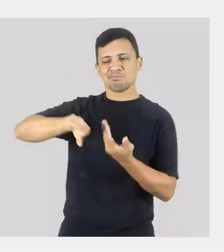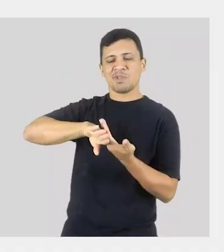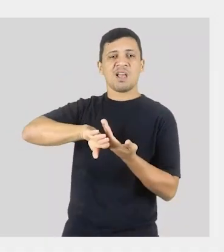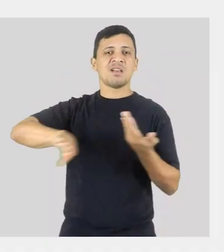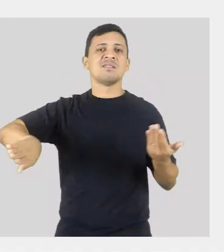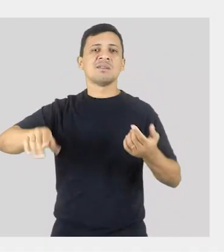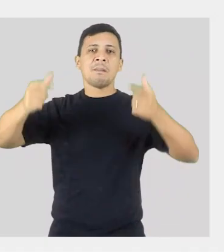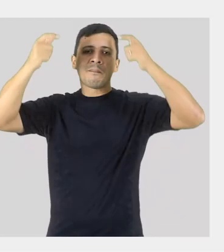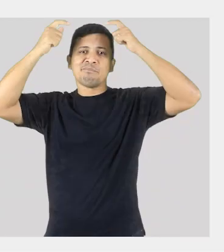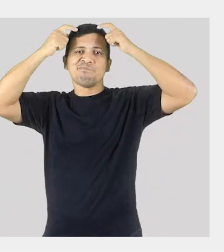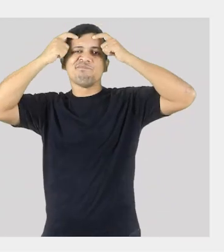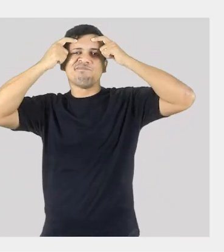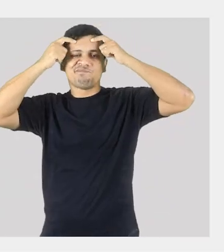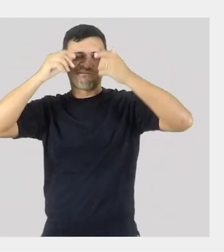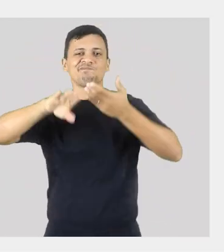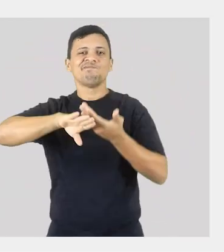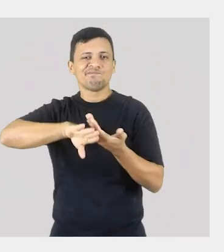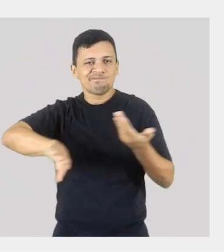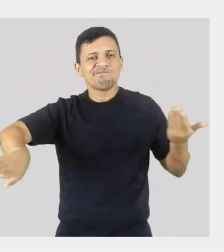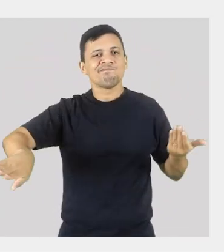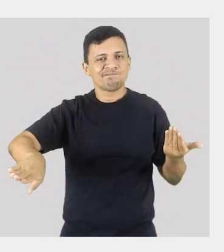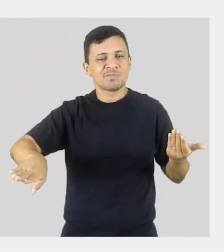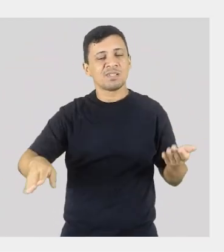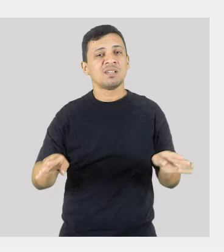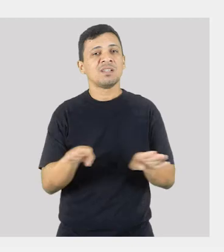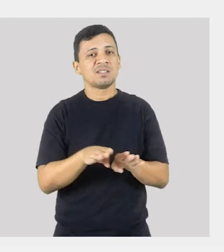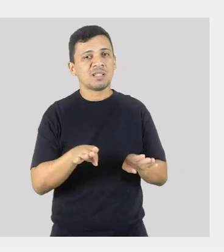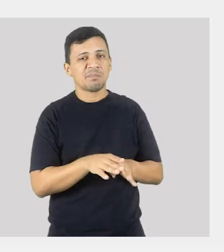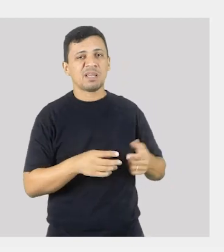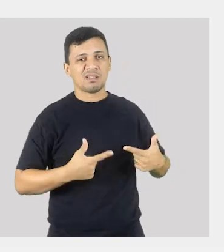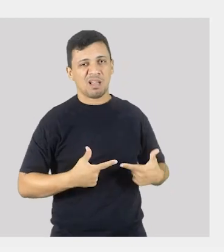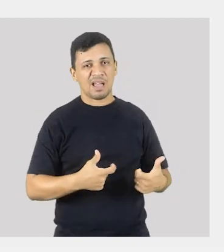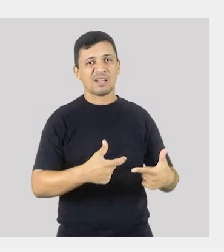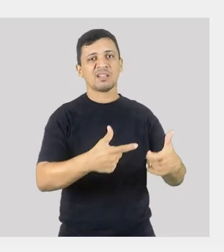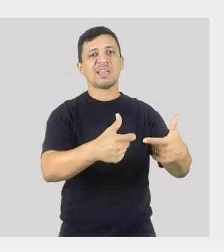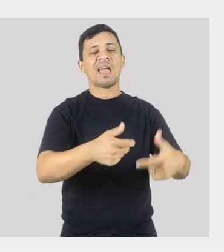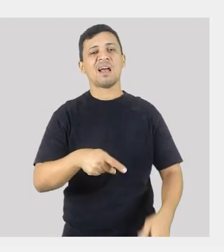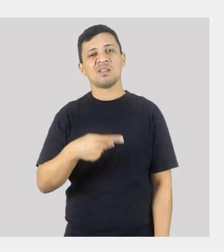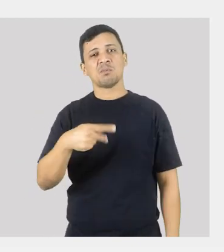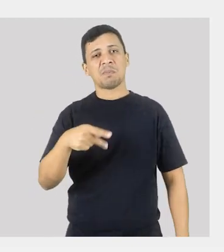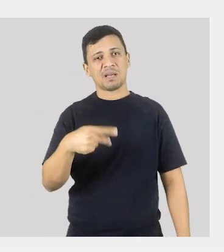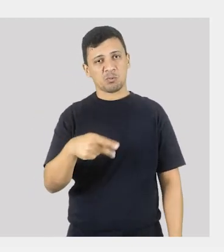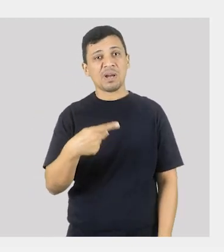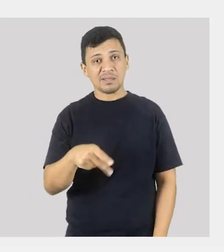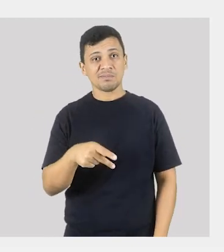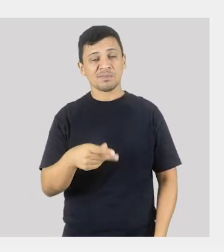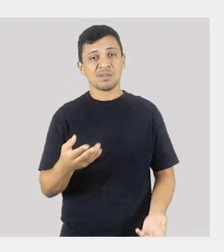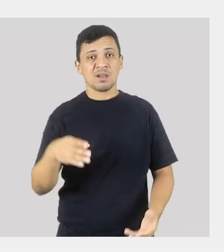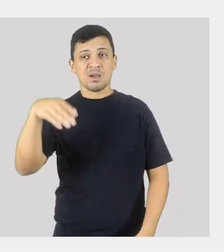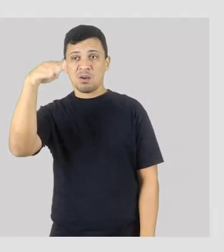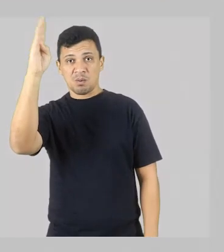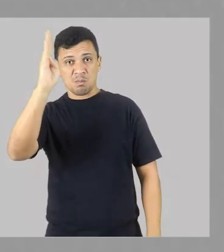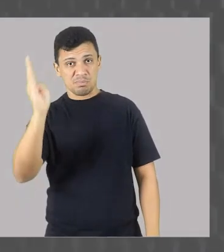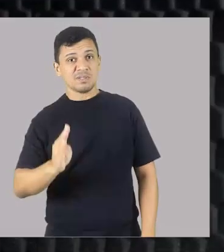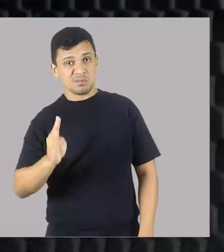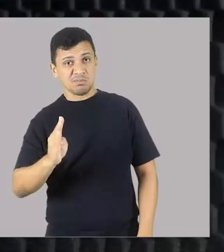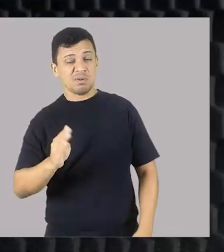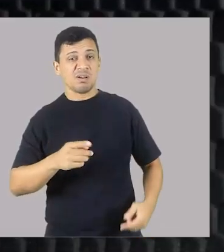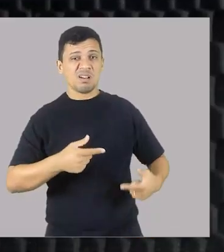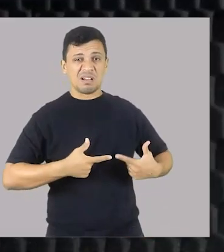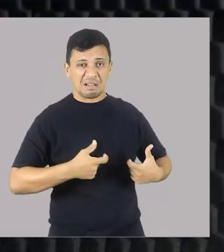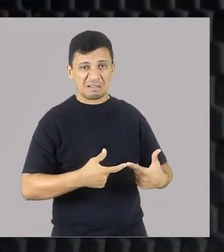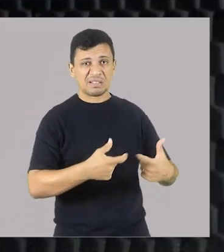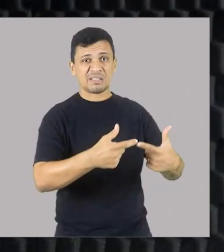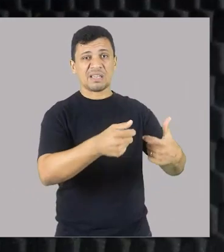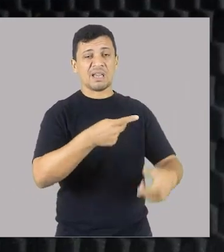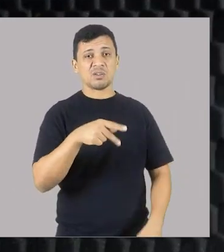fruto ali de desdobramentos da própria Guerra do Paraguai, o Brasil que se envolve na Guerra do Paraguai, principalmente por uma